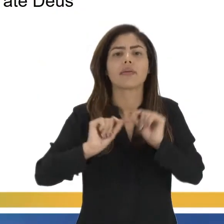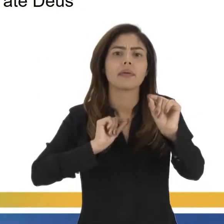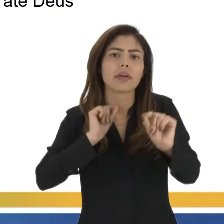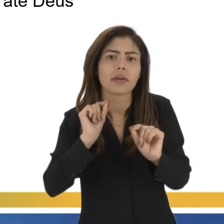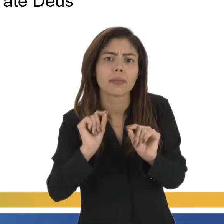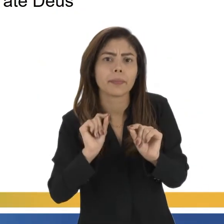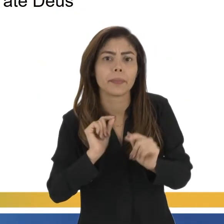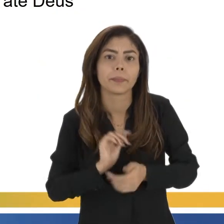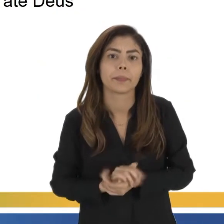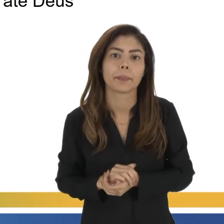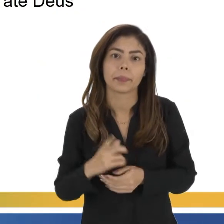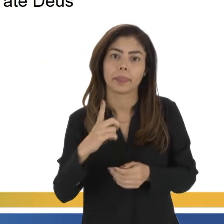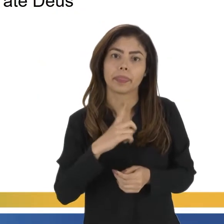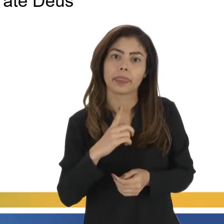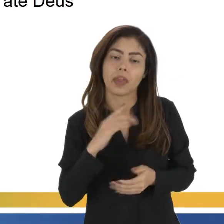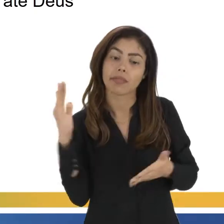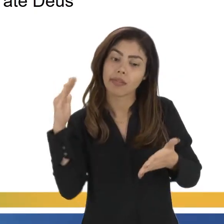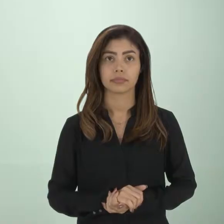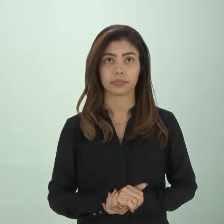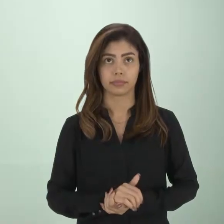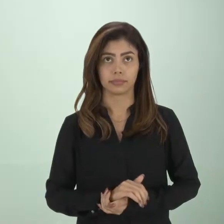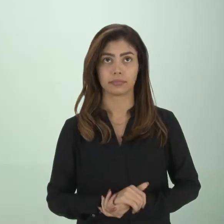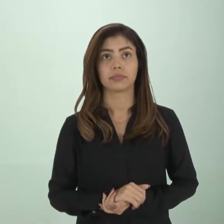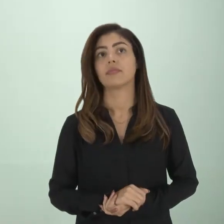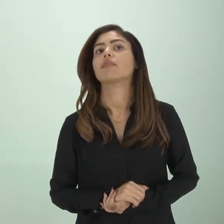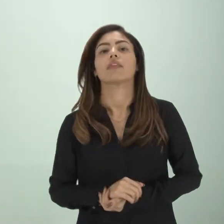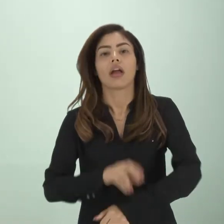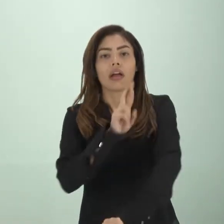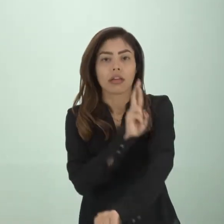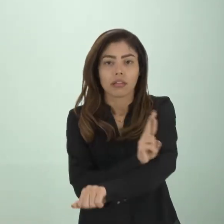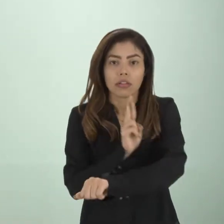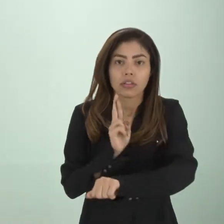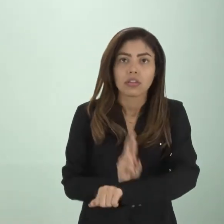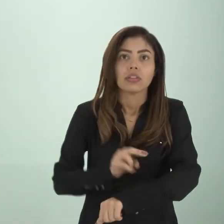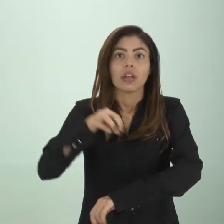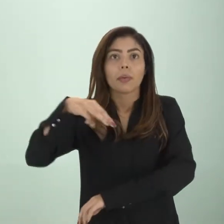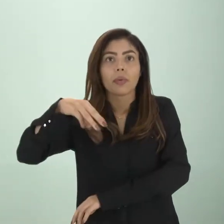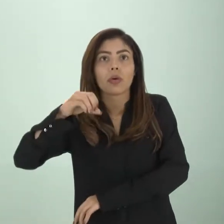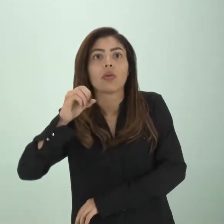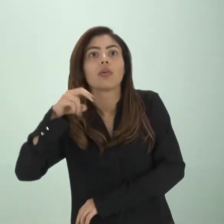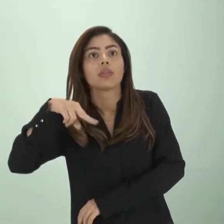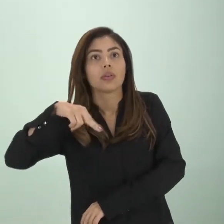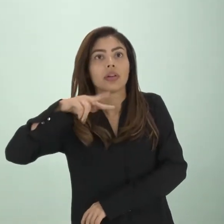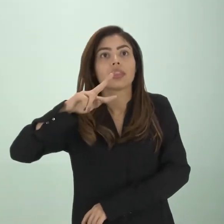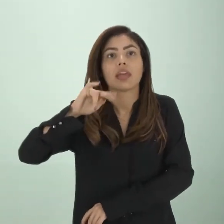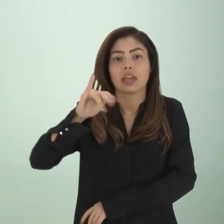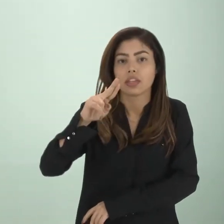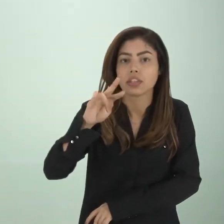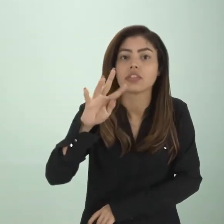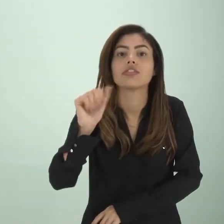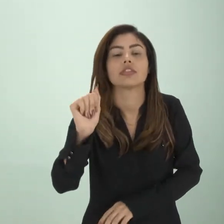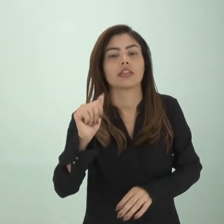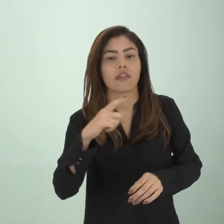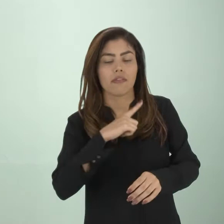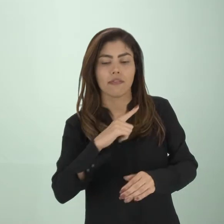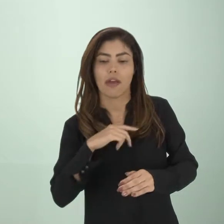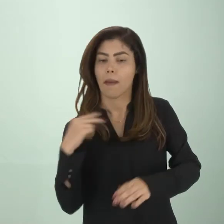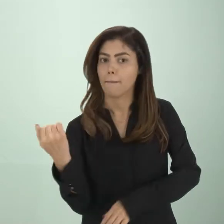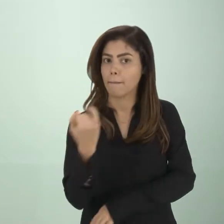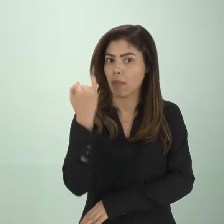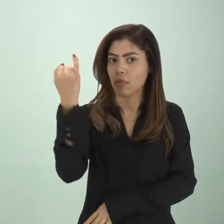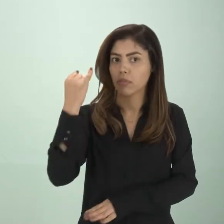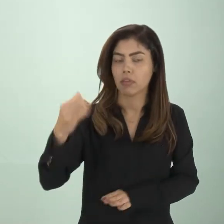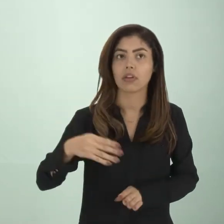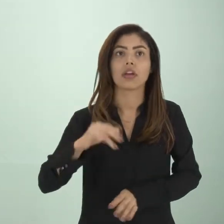serão determinantes. As religiões monoteístas, elas irão prevalecer,